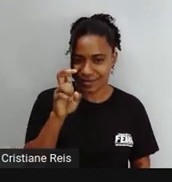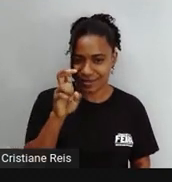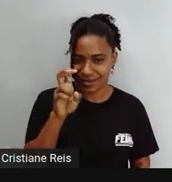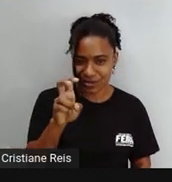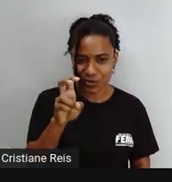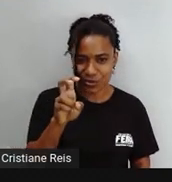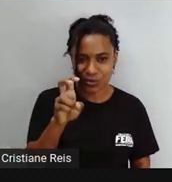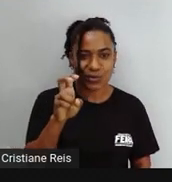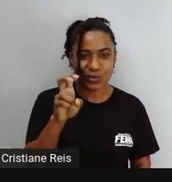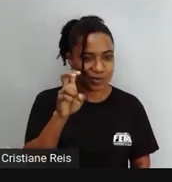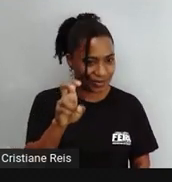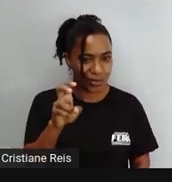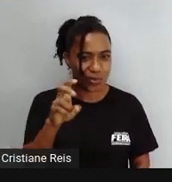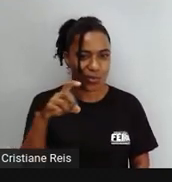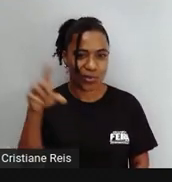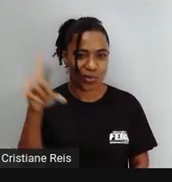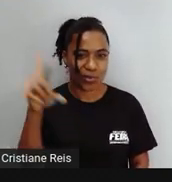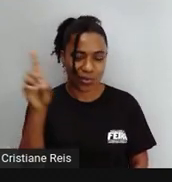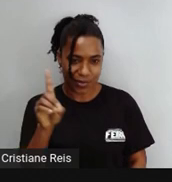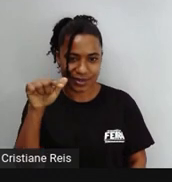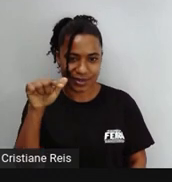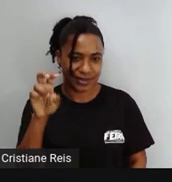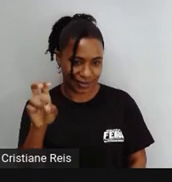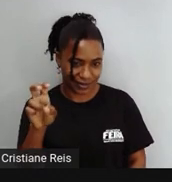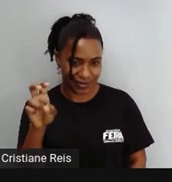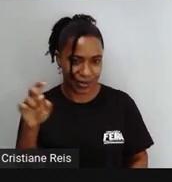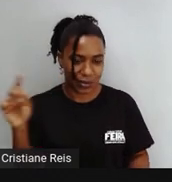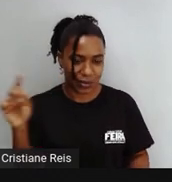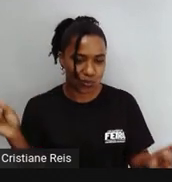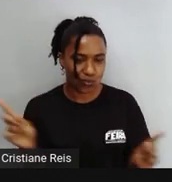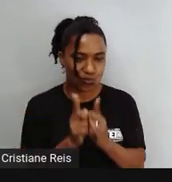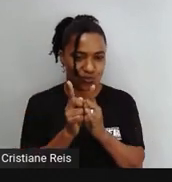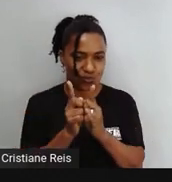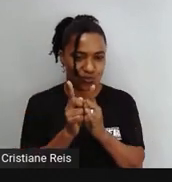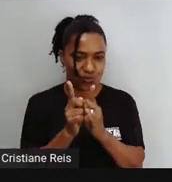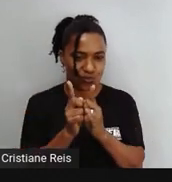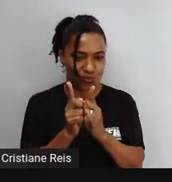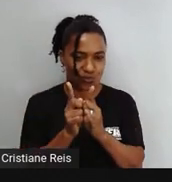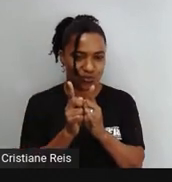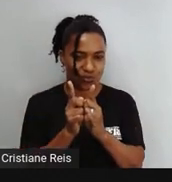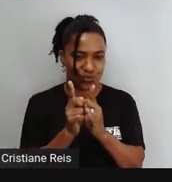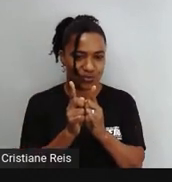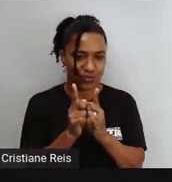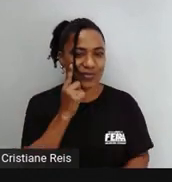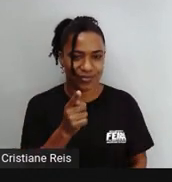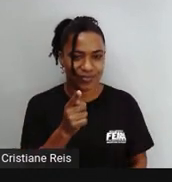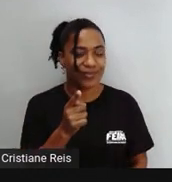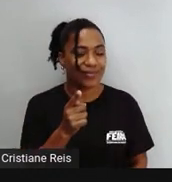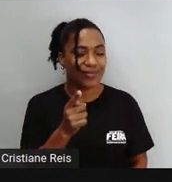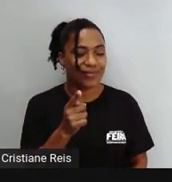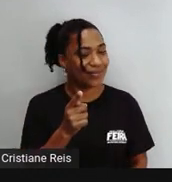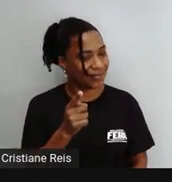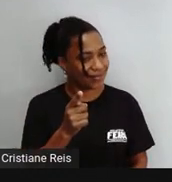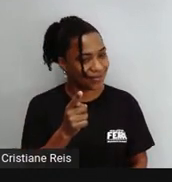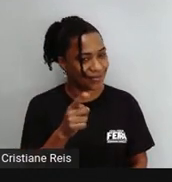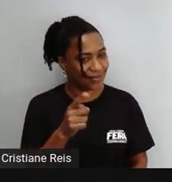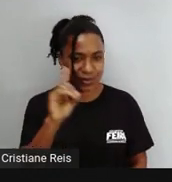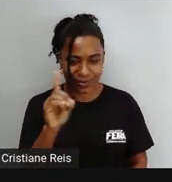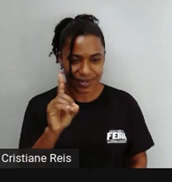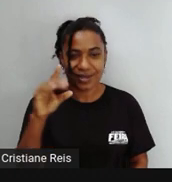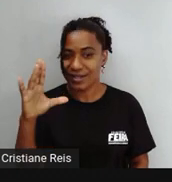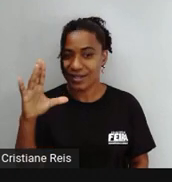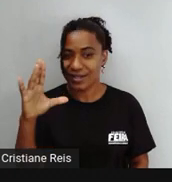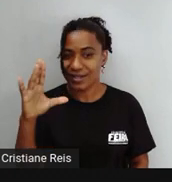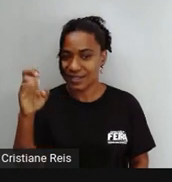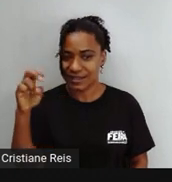$5.75. Observem que eu omiti, eu suprimi a palavra dólares e a palavra cents. Isso